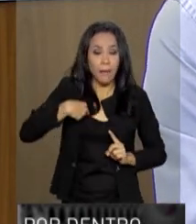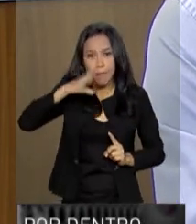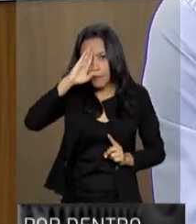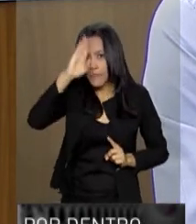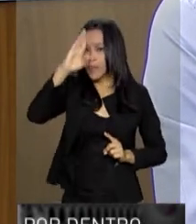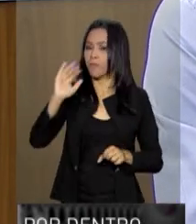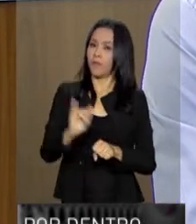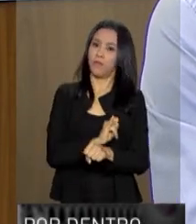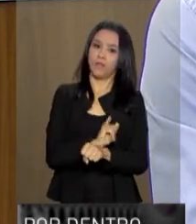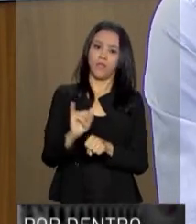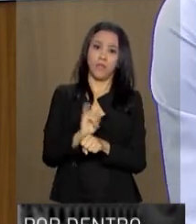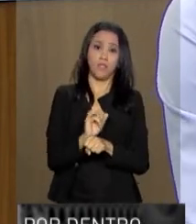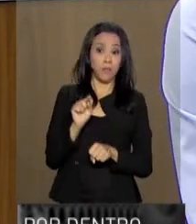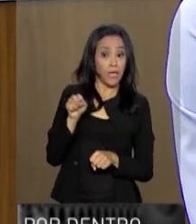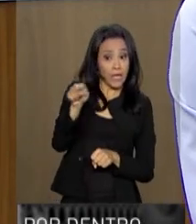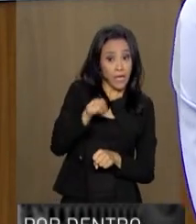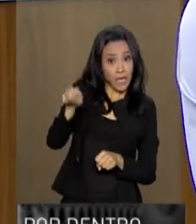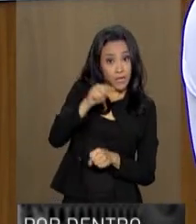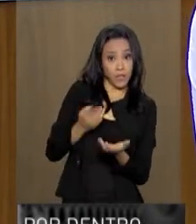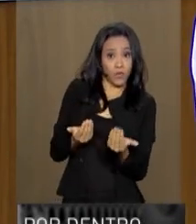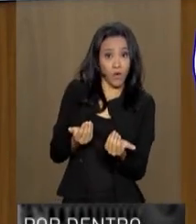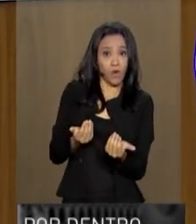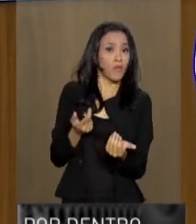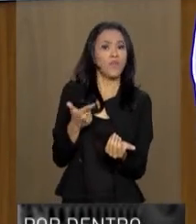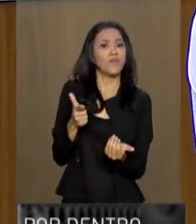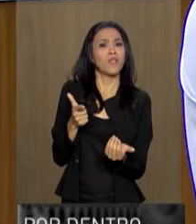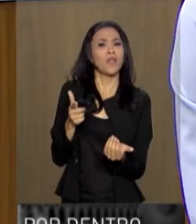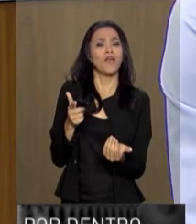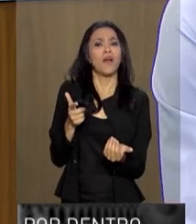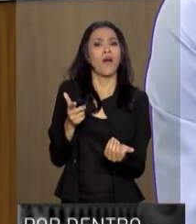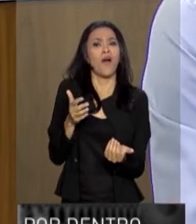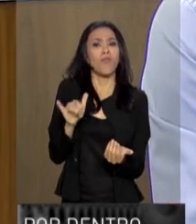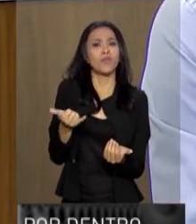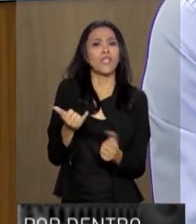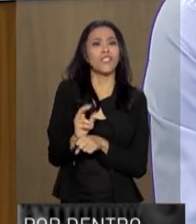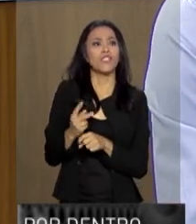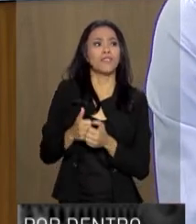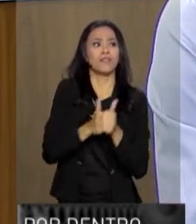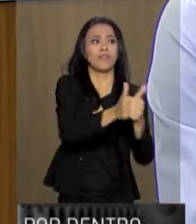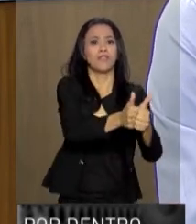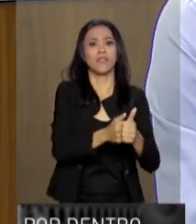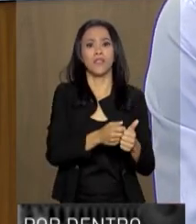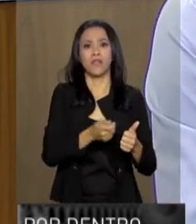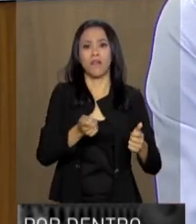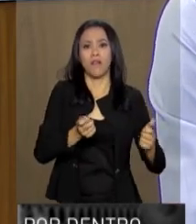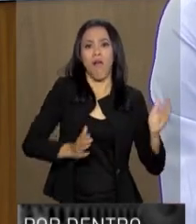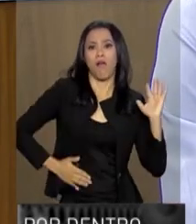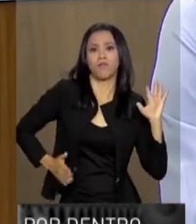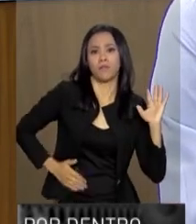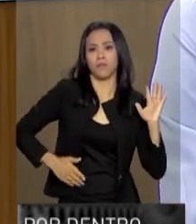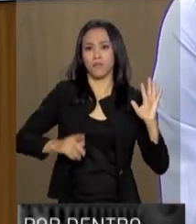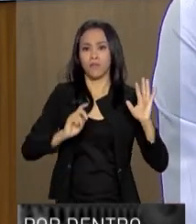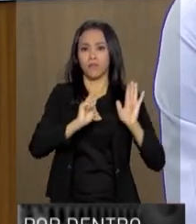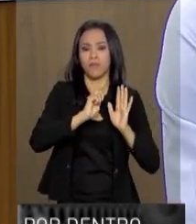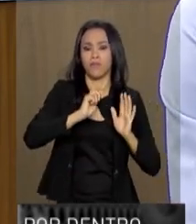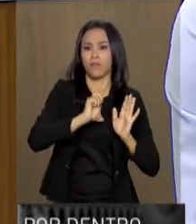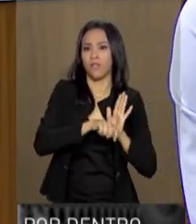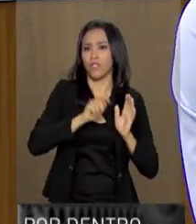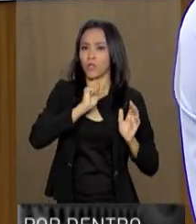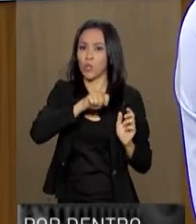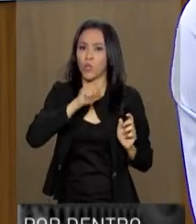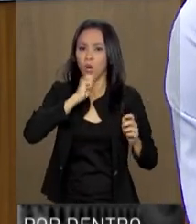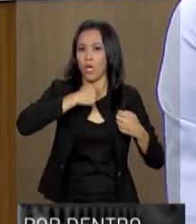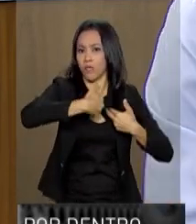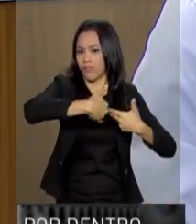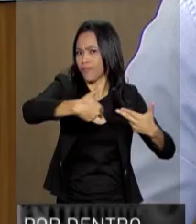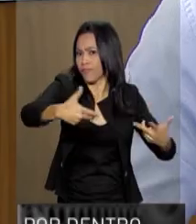é que o jovem tem a oportunidade não seguir a criminalidade inclusão social através da distribuição de renda do emprego da